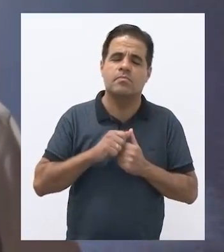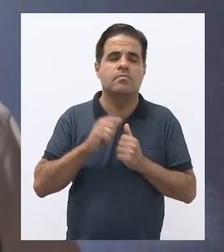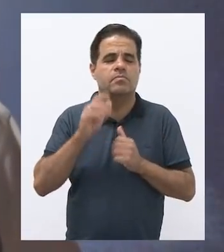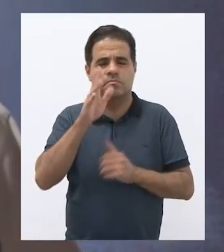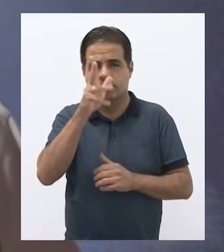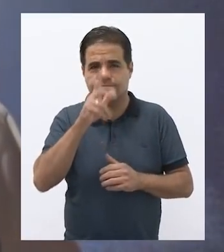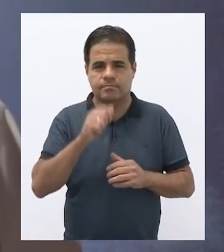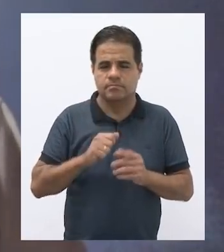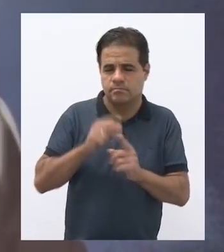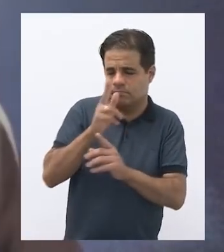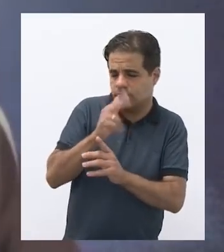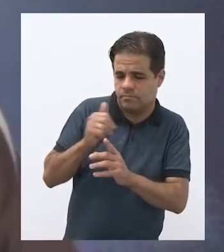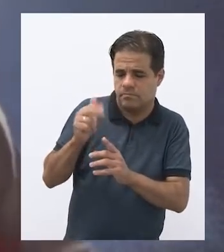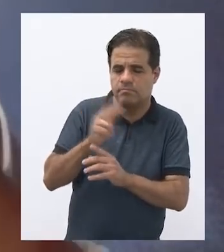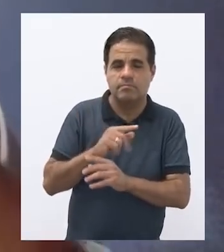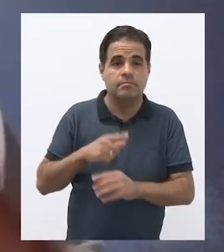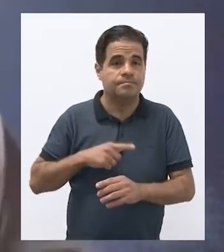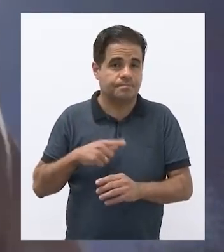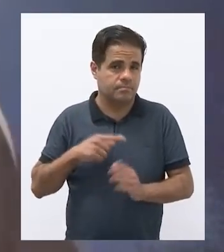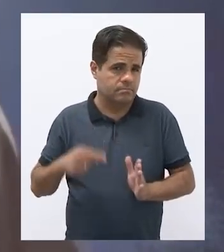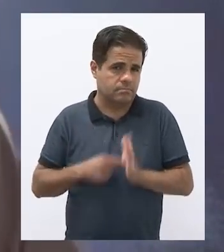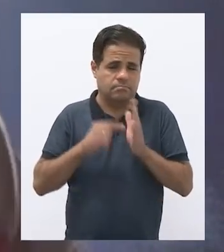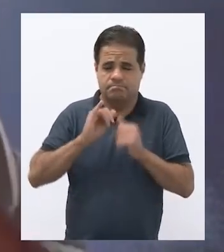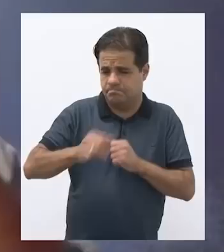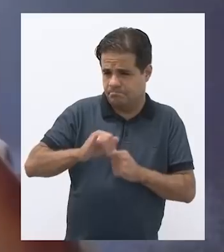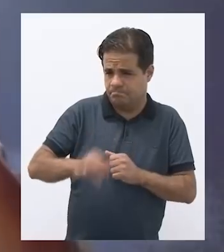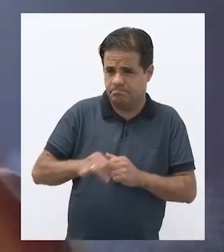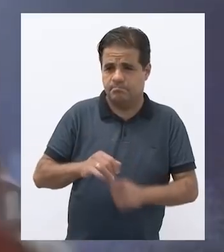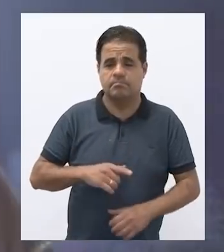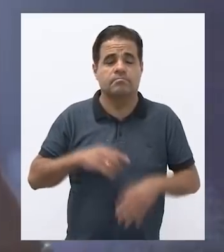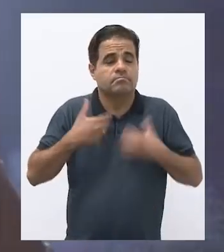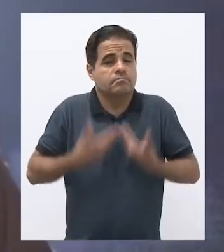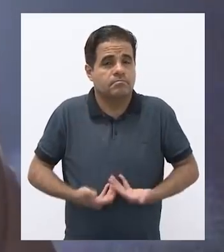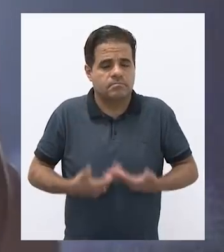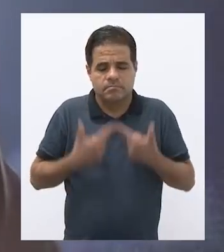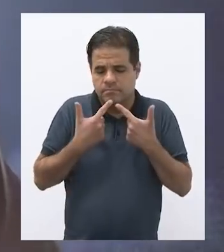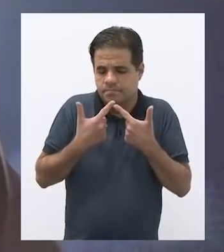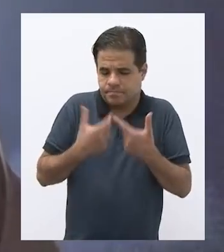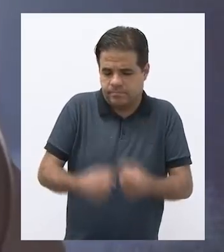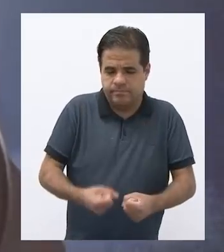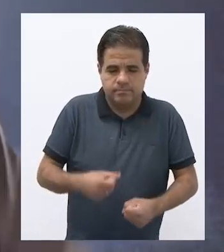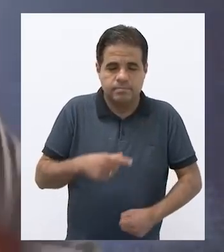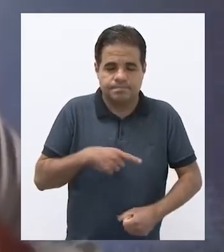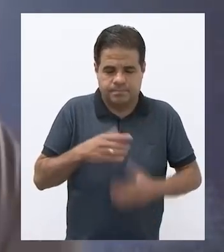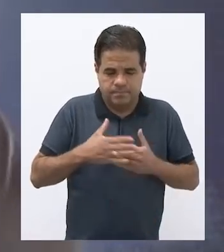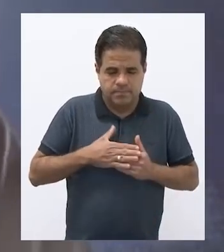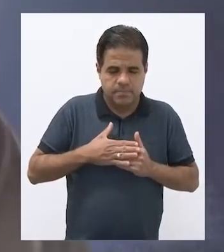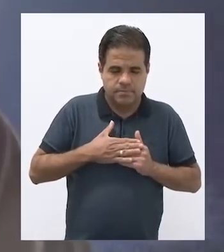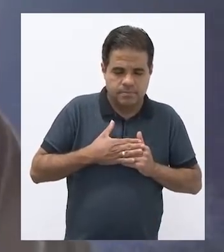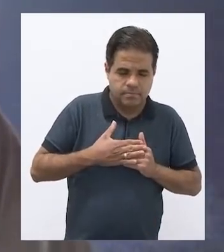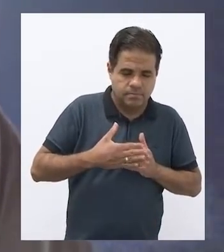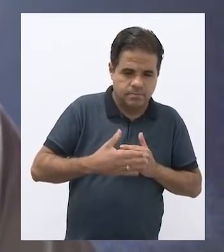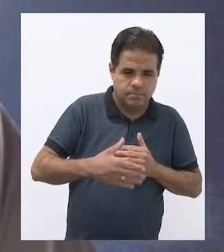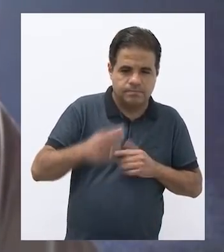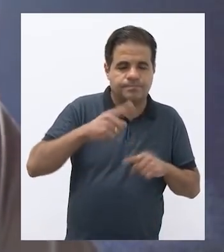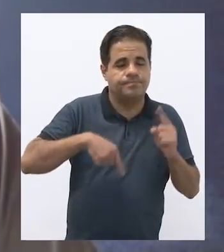para a educação, do ponto de vista de narrativa, do ponto de vista de linguagem e do ponto de vista de